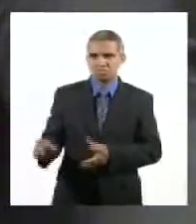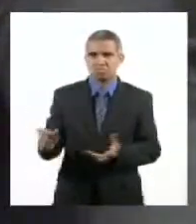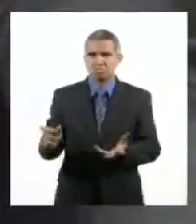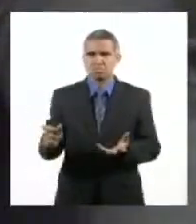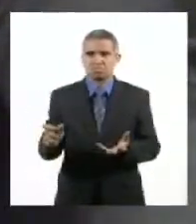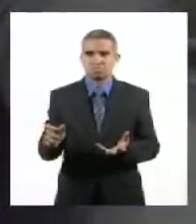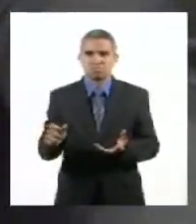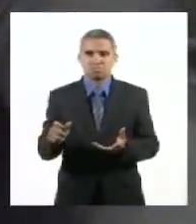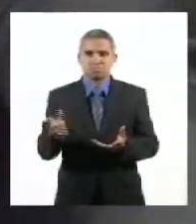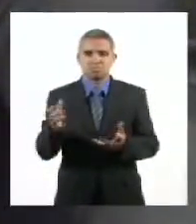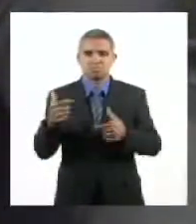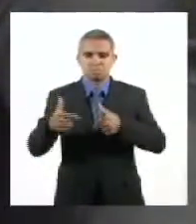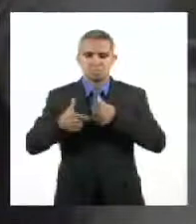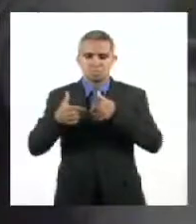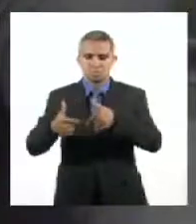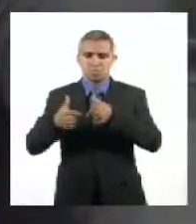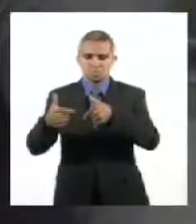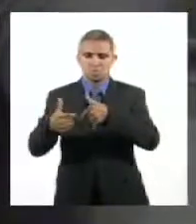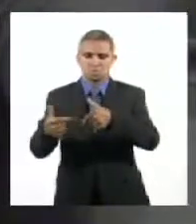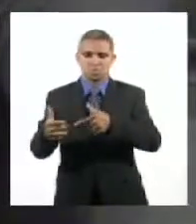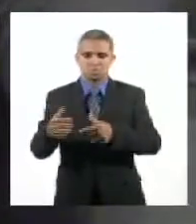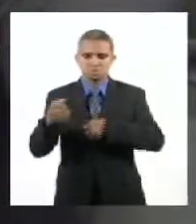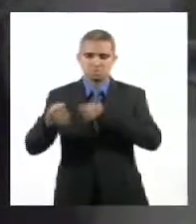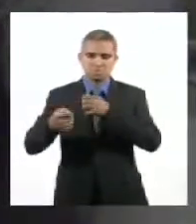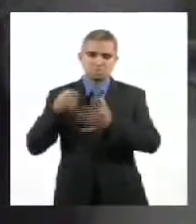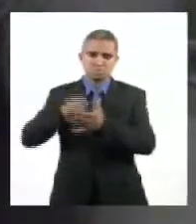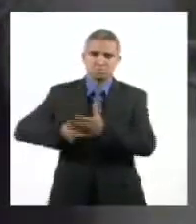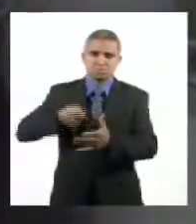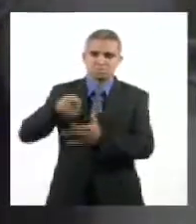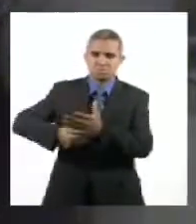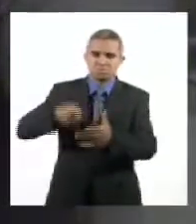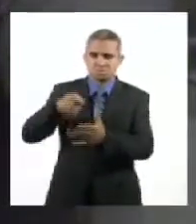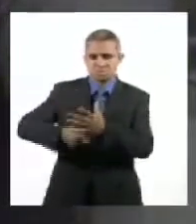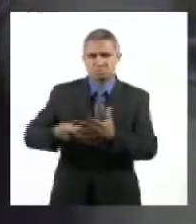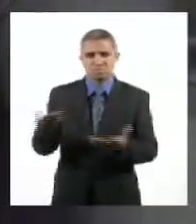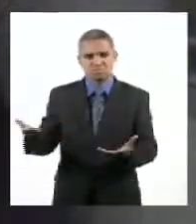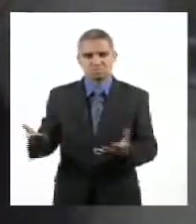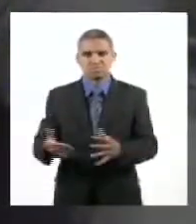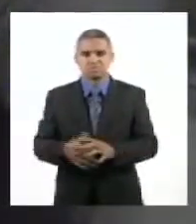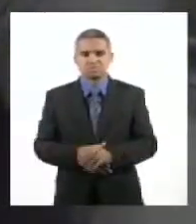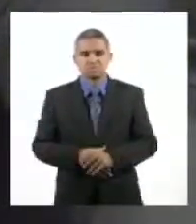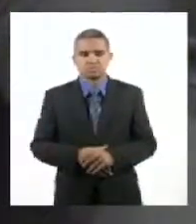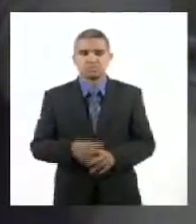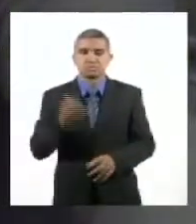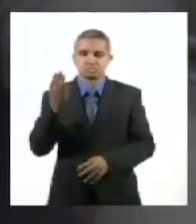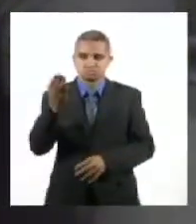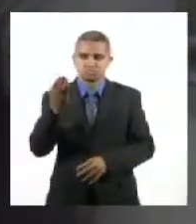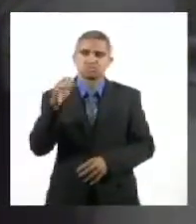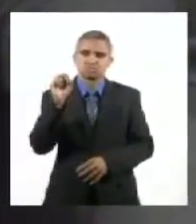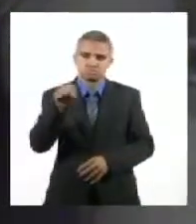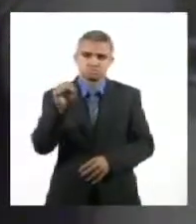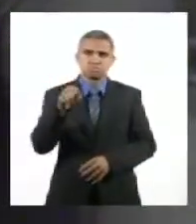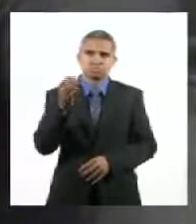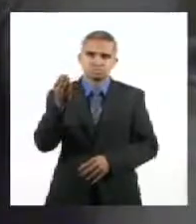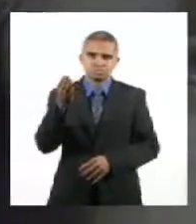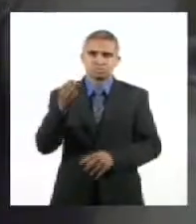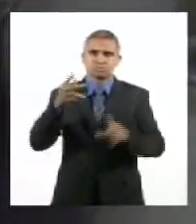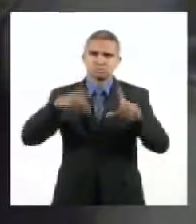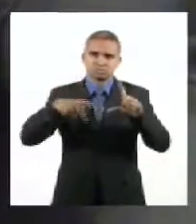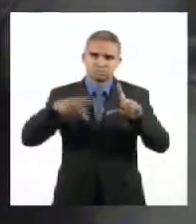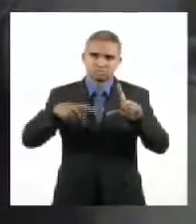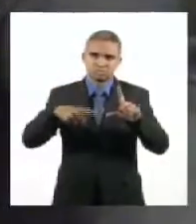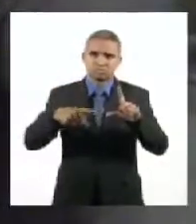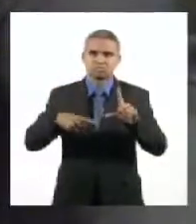pleiteando e agora lutando, enfim, brigando lá pelo município de Passo do Lumiar. Quero dizer que Vossa Excelência, sim, não só em Passo do Lumiar, mas como